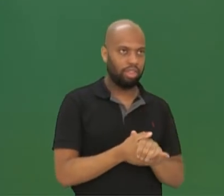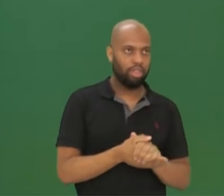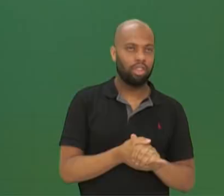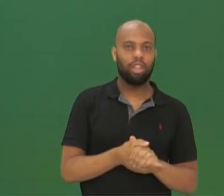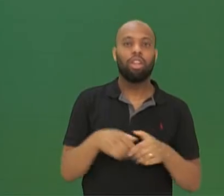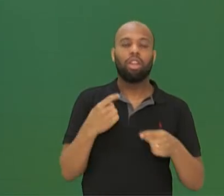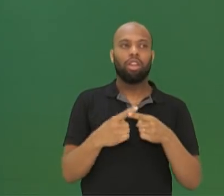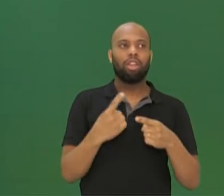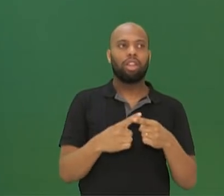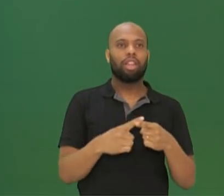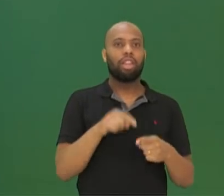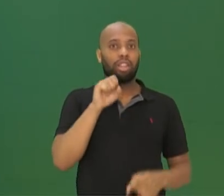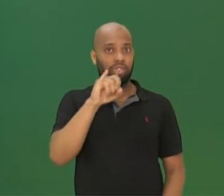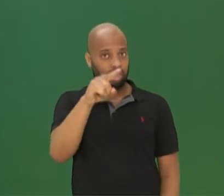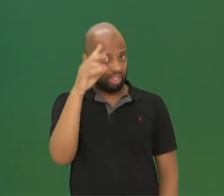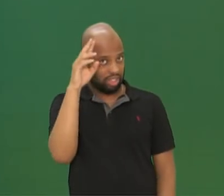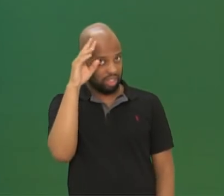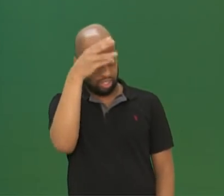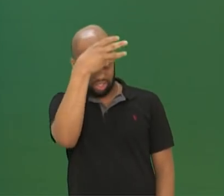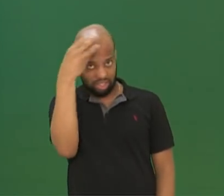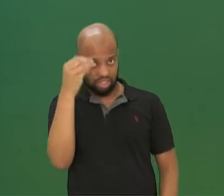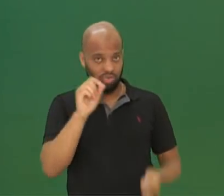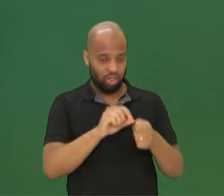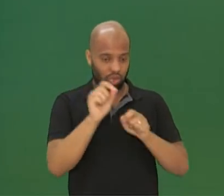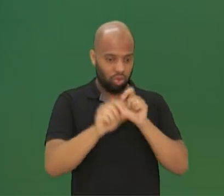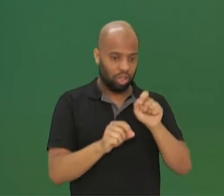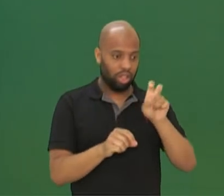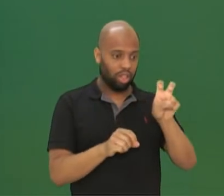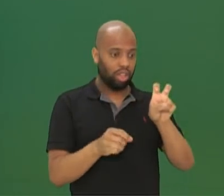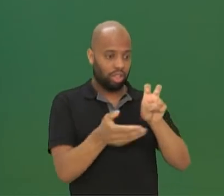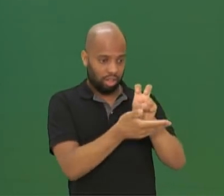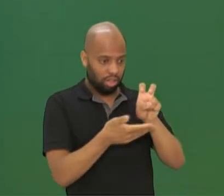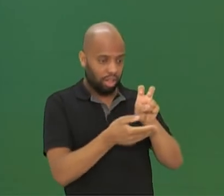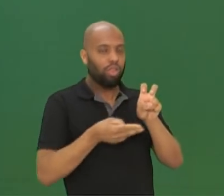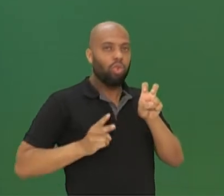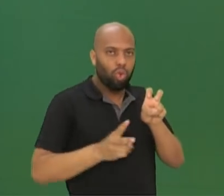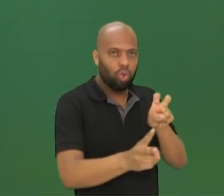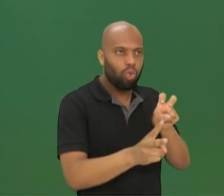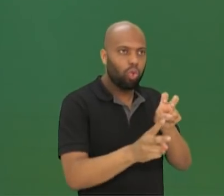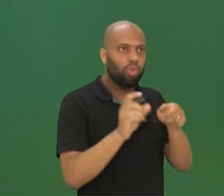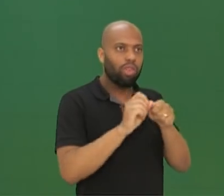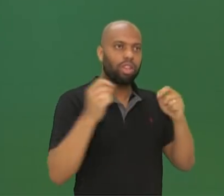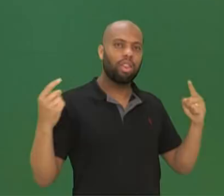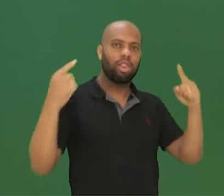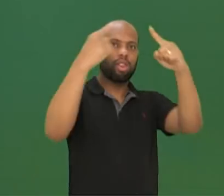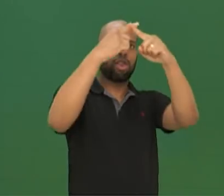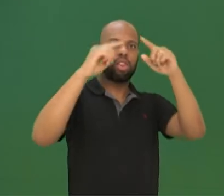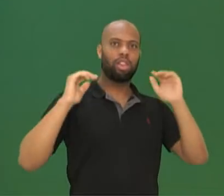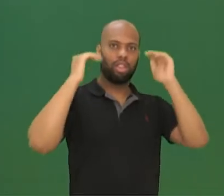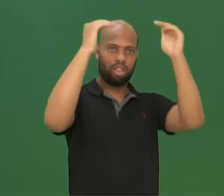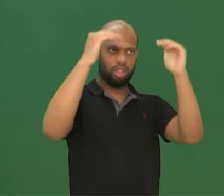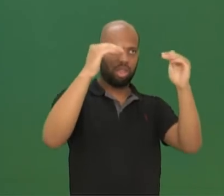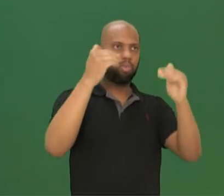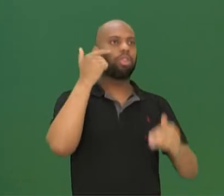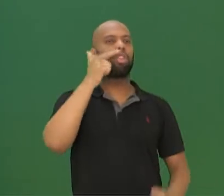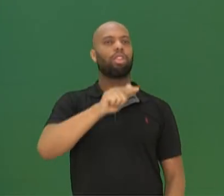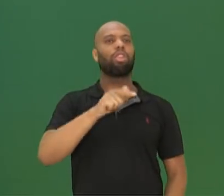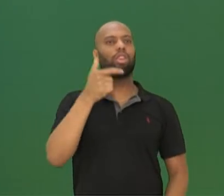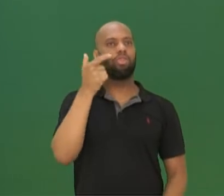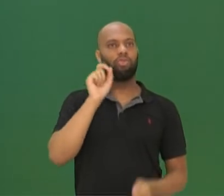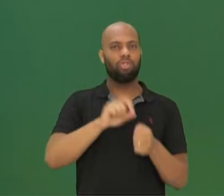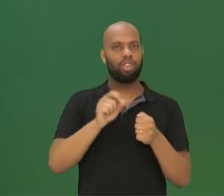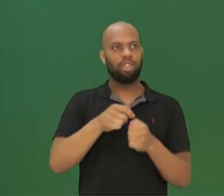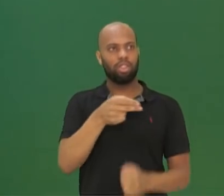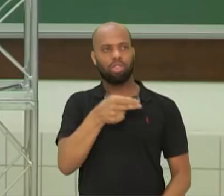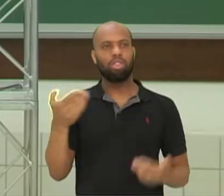de potência, se você não lembra, repete a base e multiplica os expoentes. E aí sim a gente vai conseguir igualar.